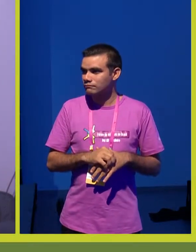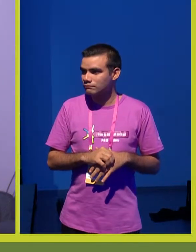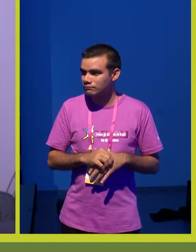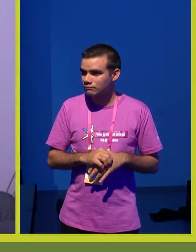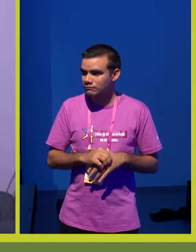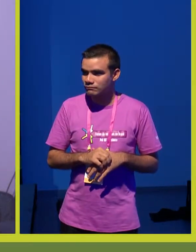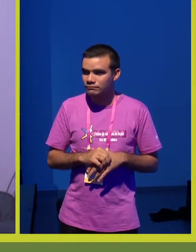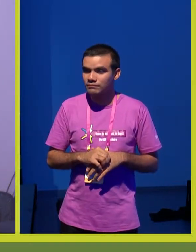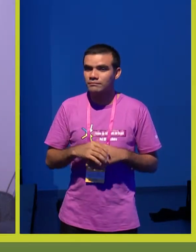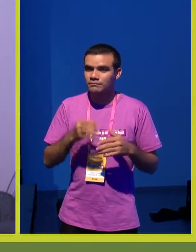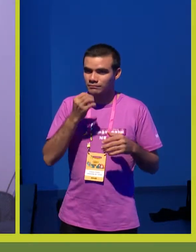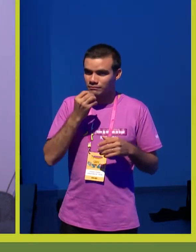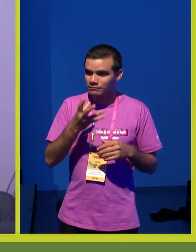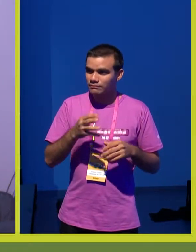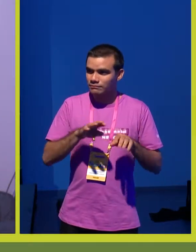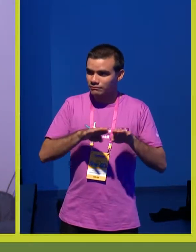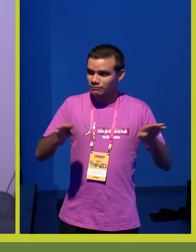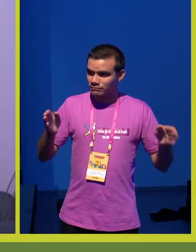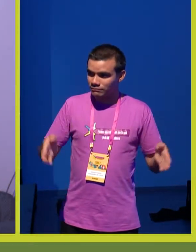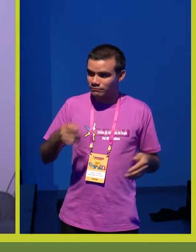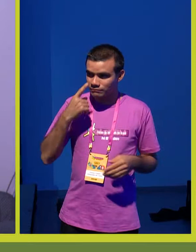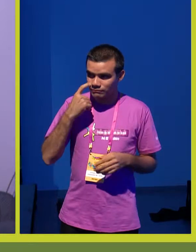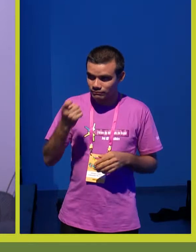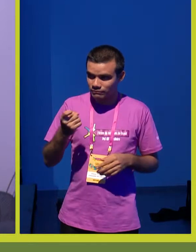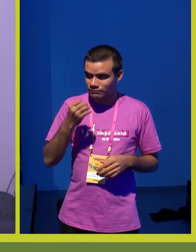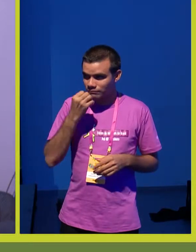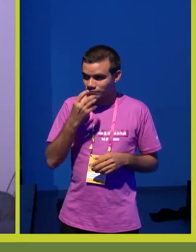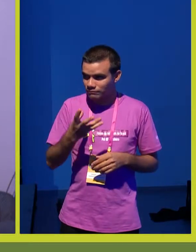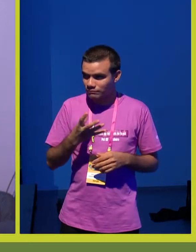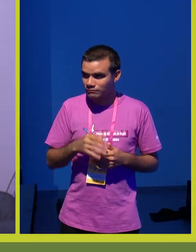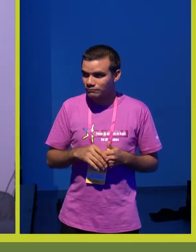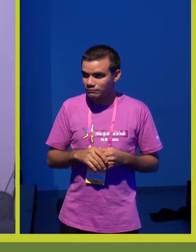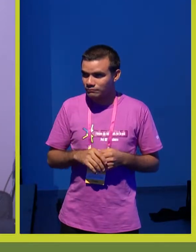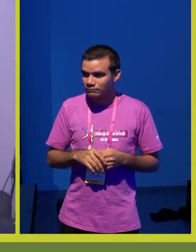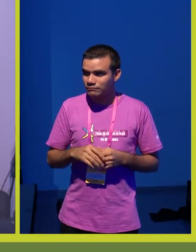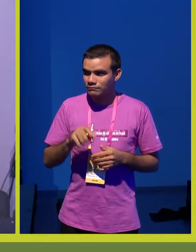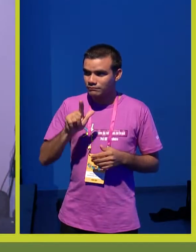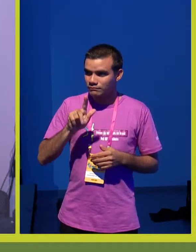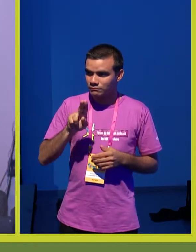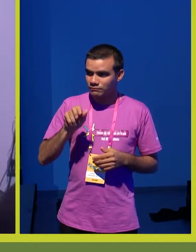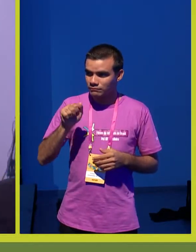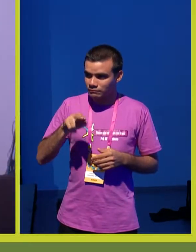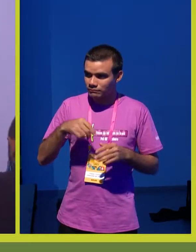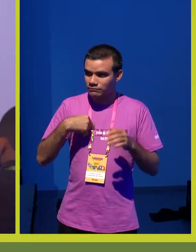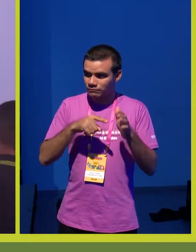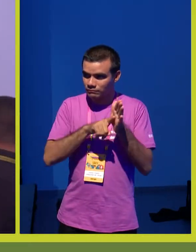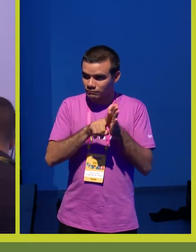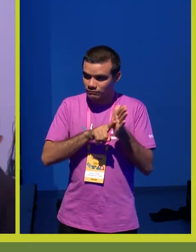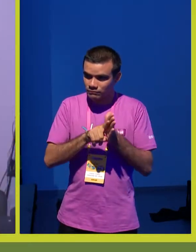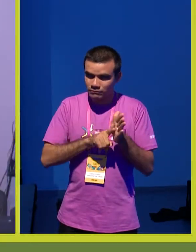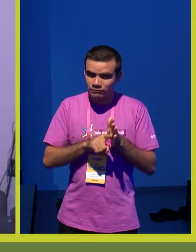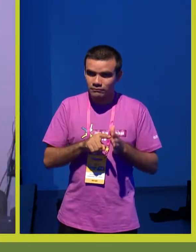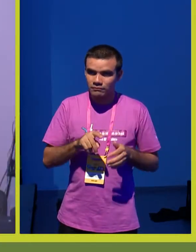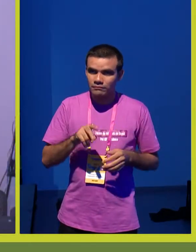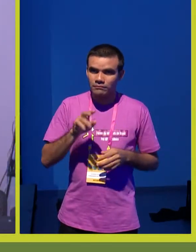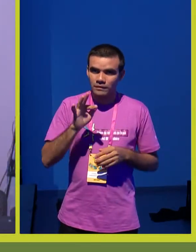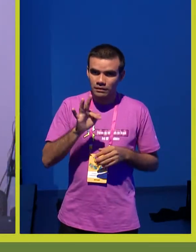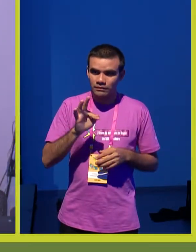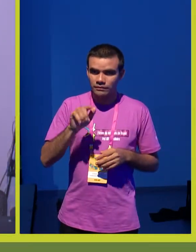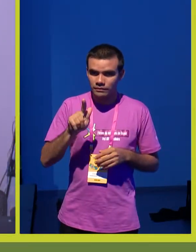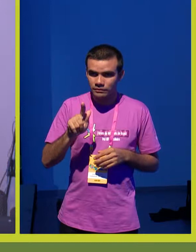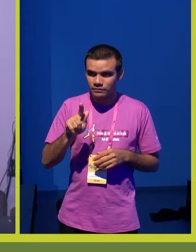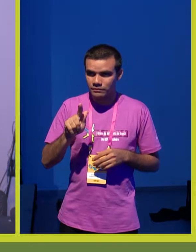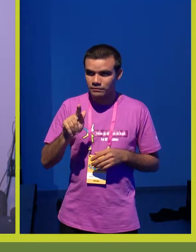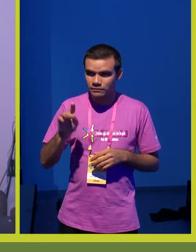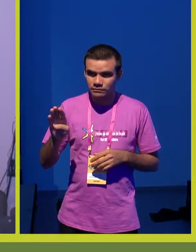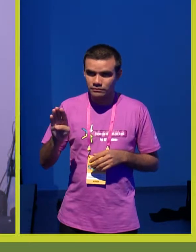pessoal obrigado pela mesa foi muito interessante e meu nome é Luan sou pesquisador da FGV e eu